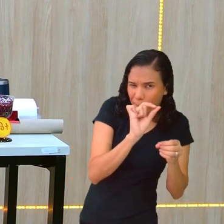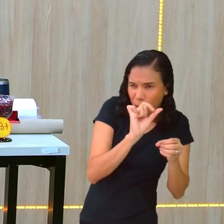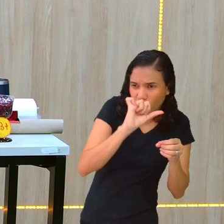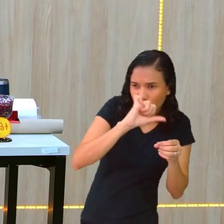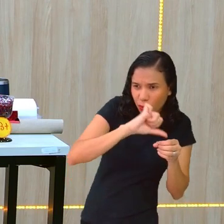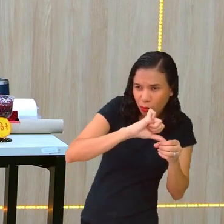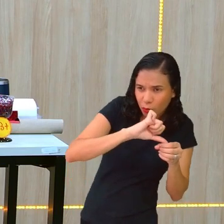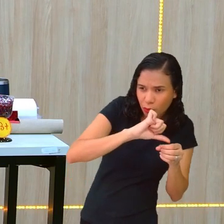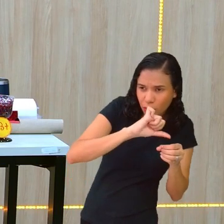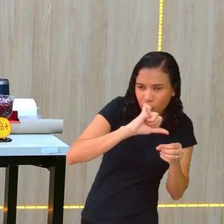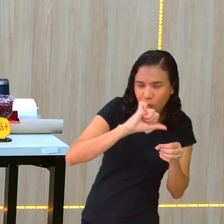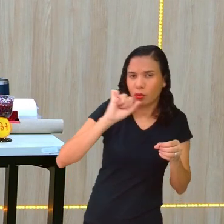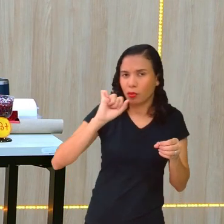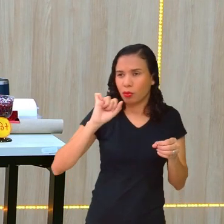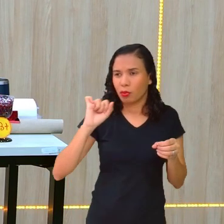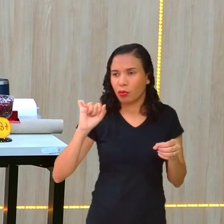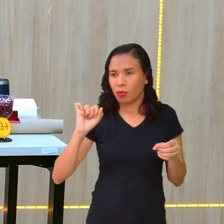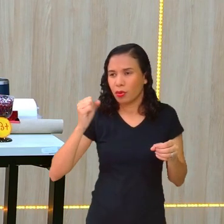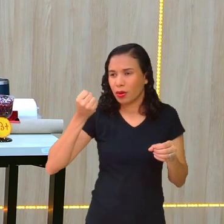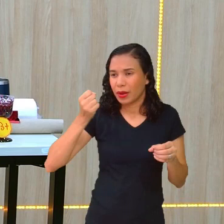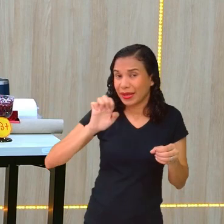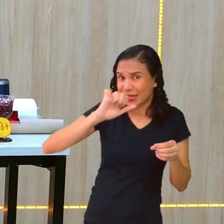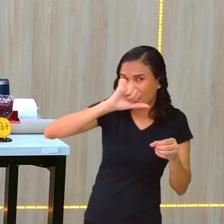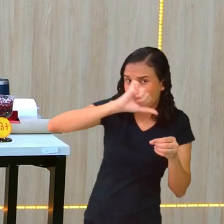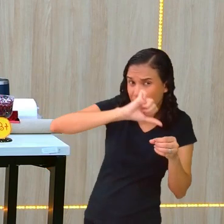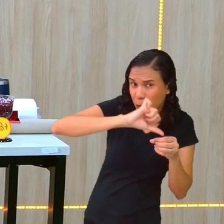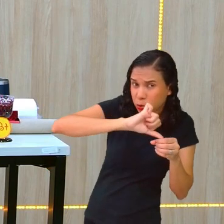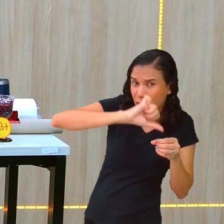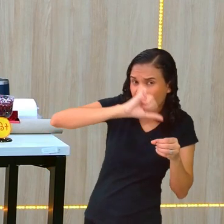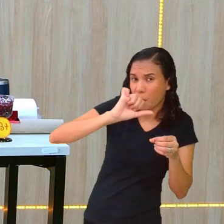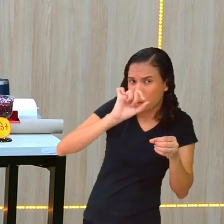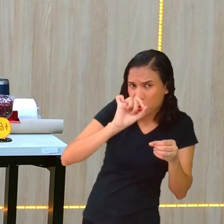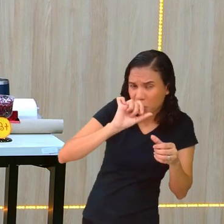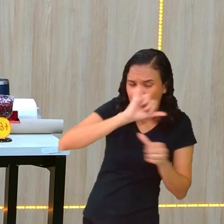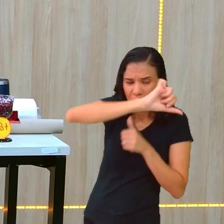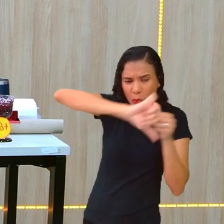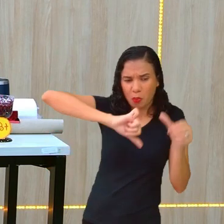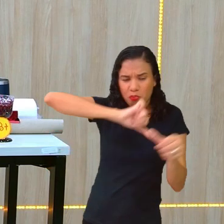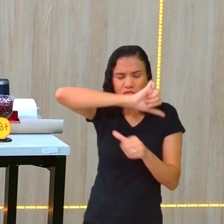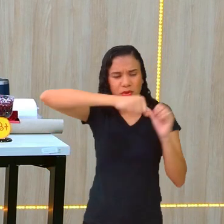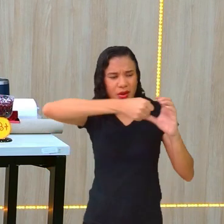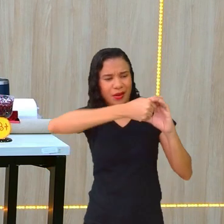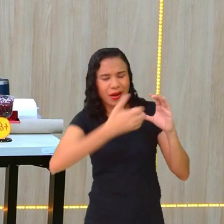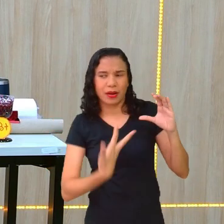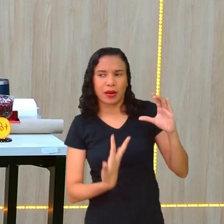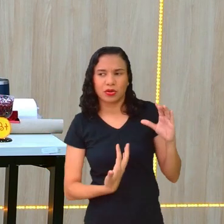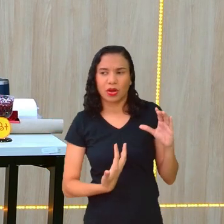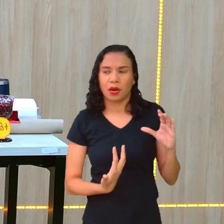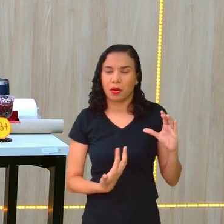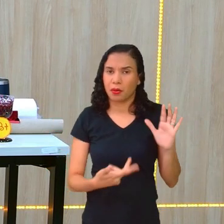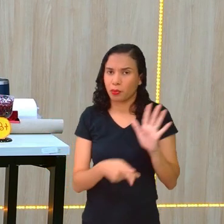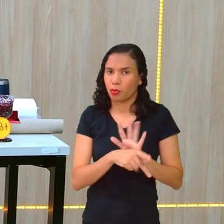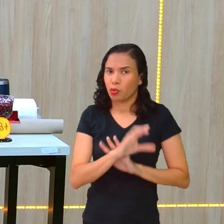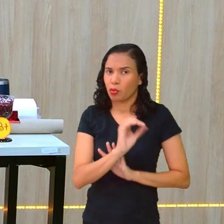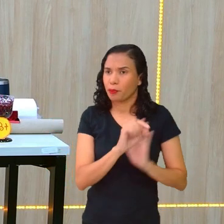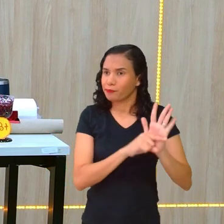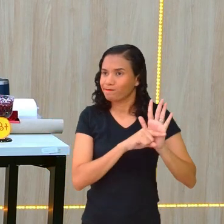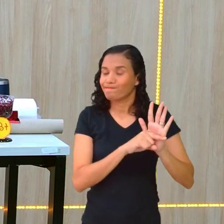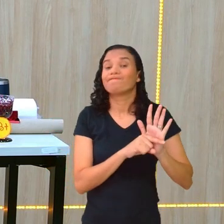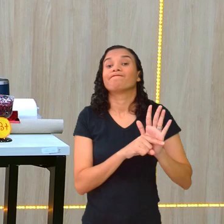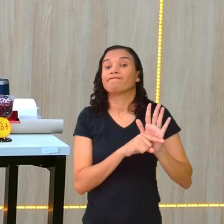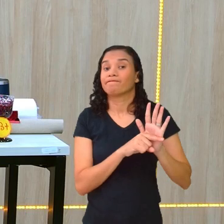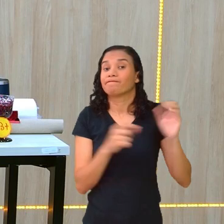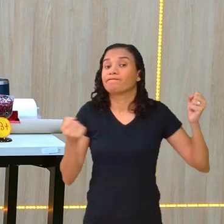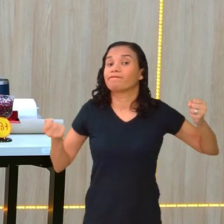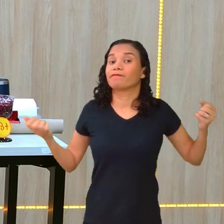O negativo. Se eu colocar uma gotinha aqui, vai modificar as características desse O negativo?